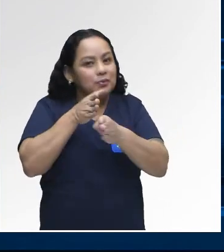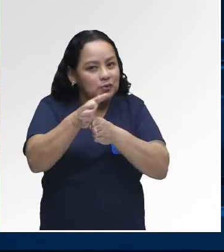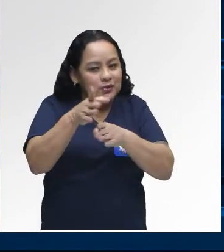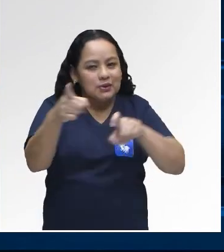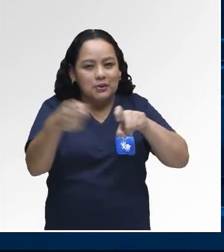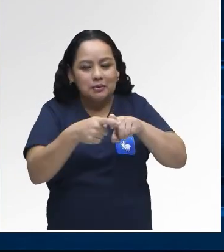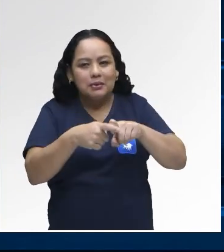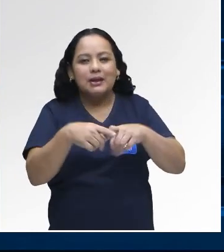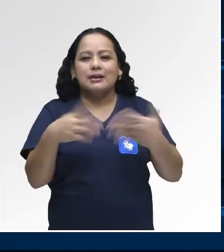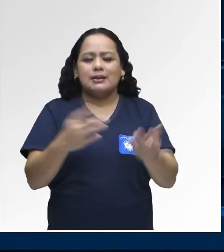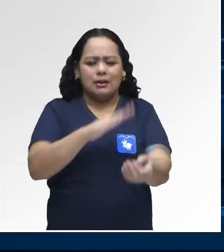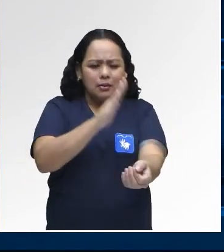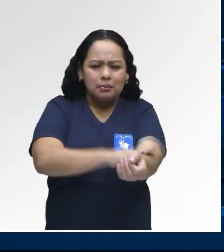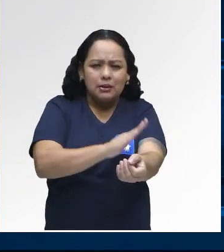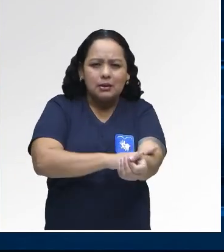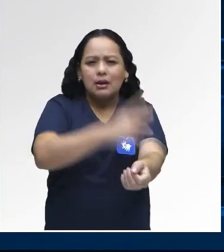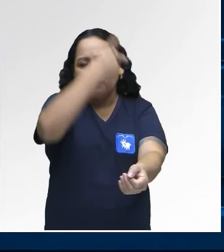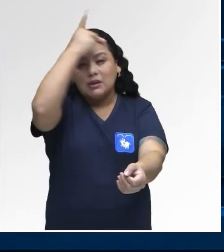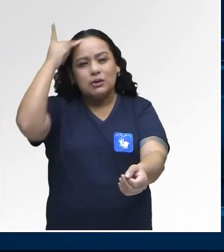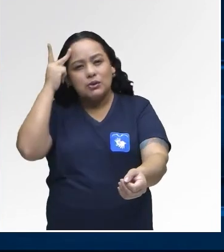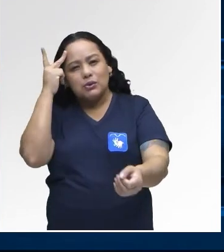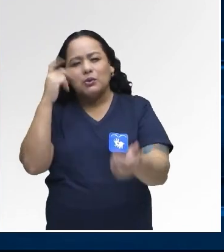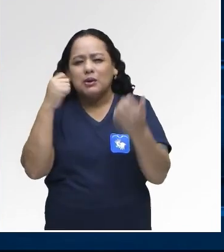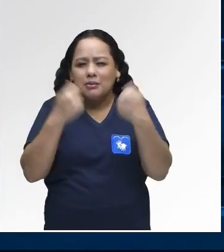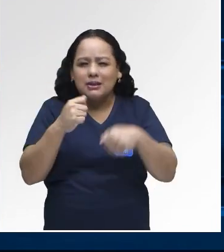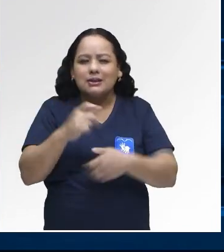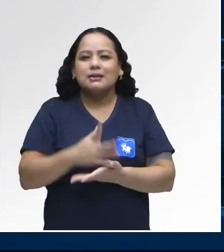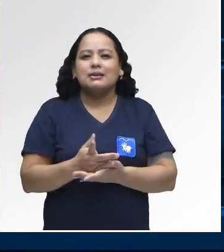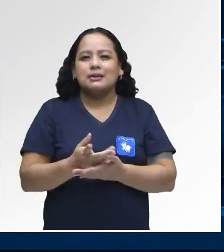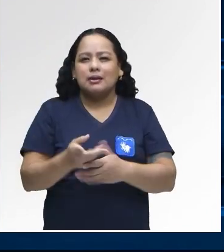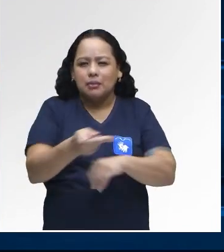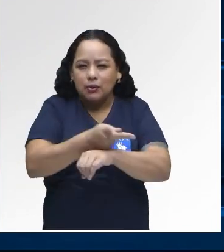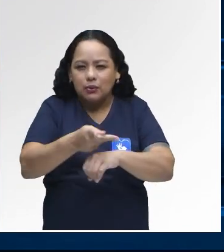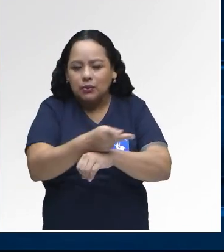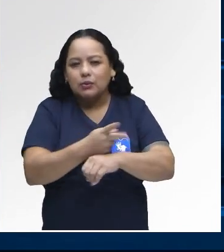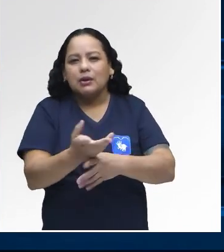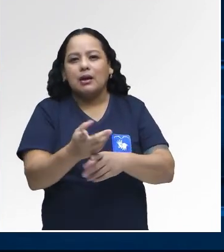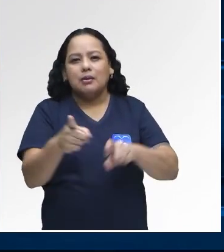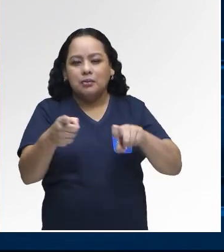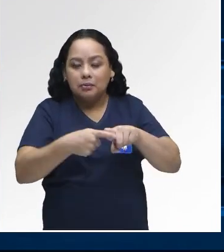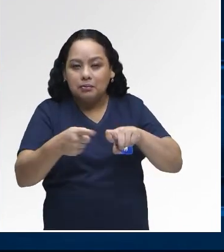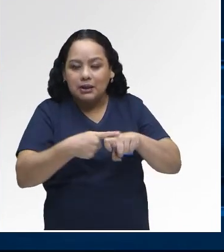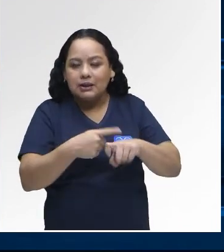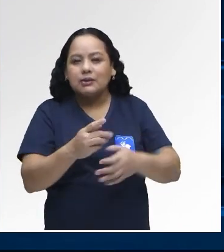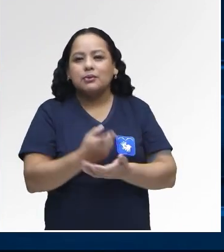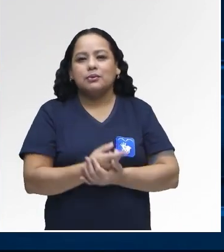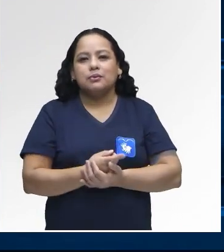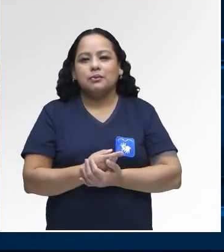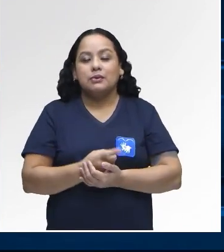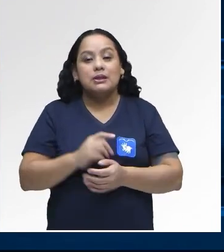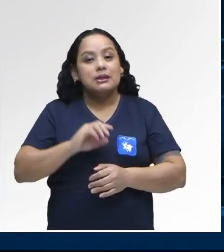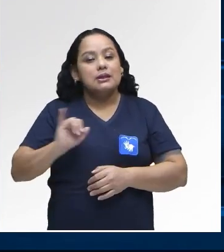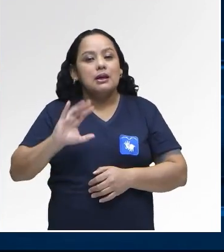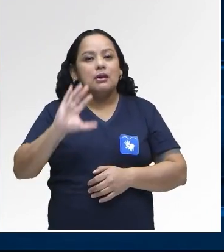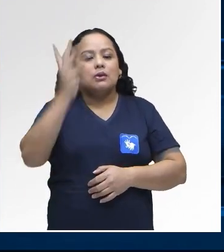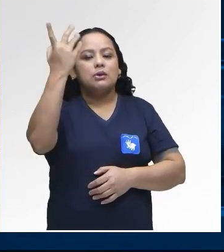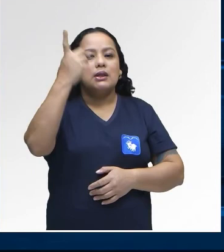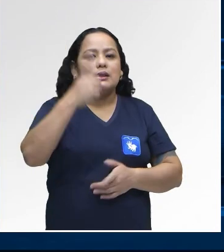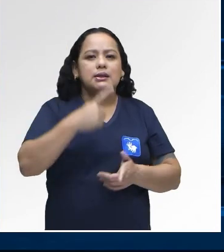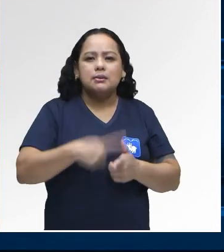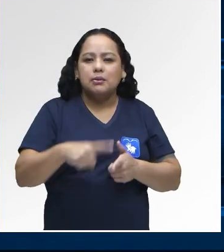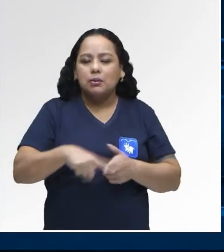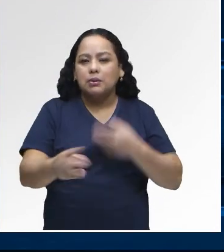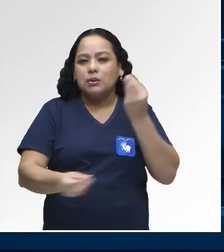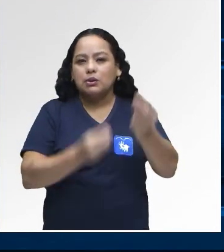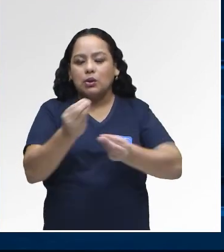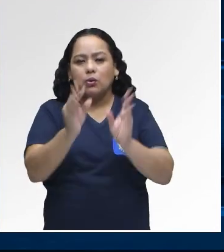dependência química procure ajuda com profissionais da saúde quando ocorrem situações nas quais